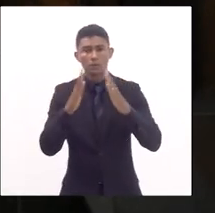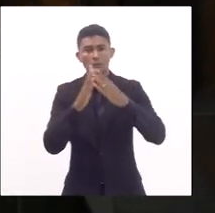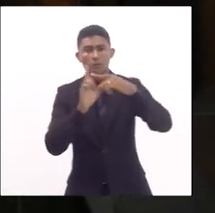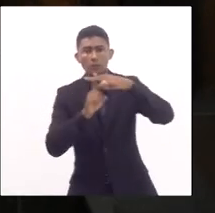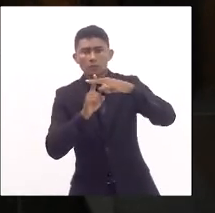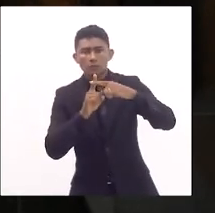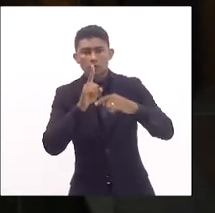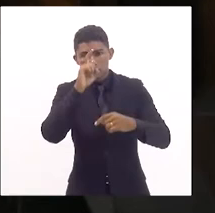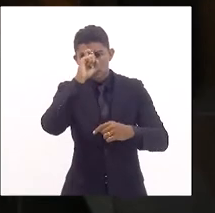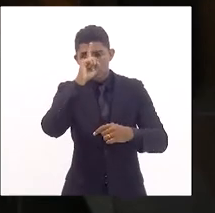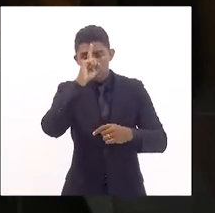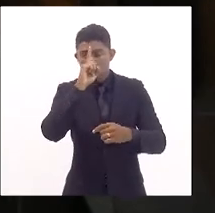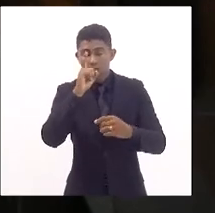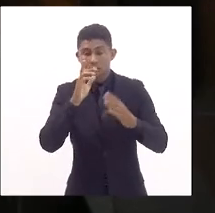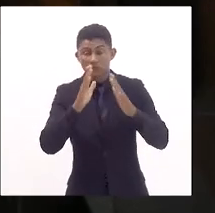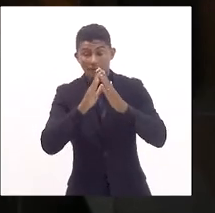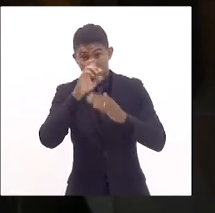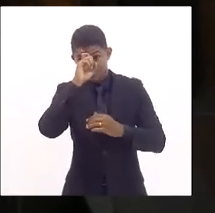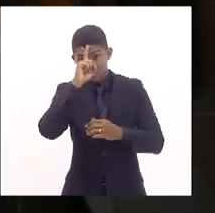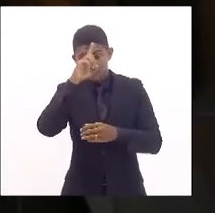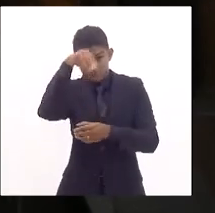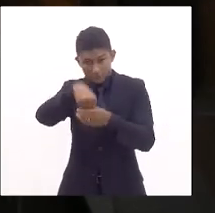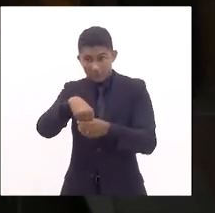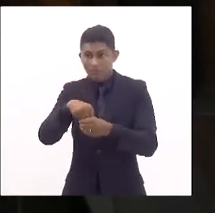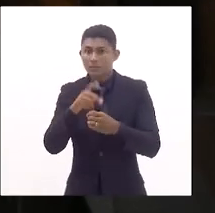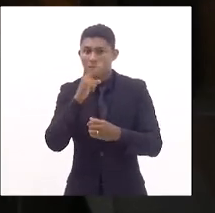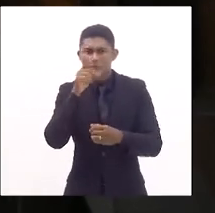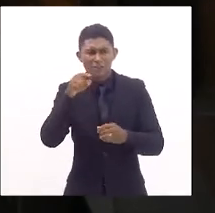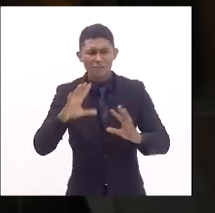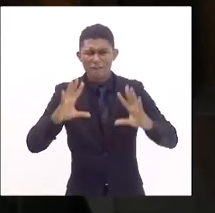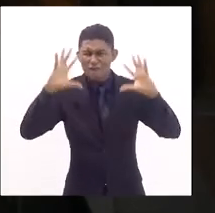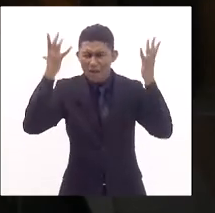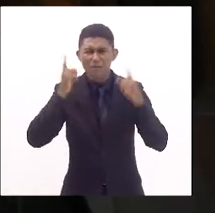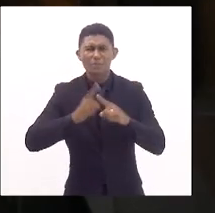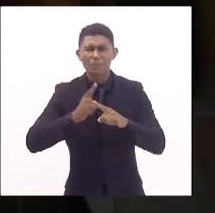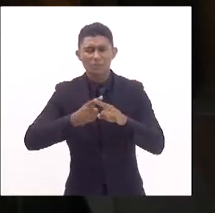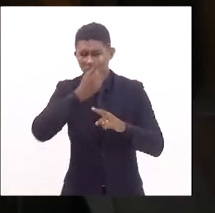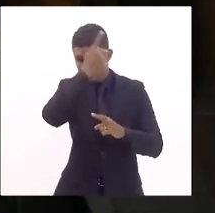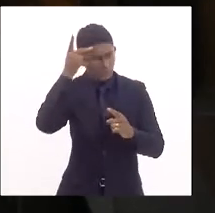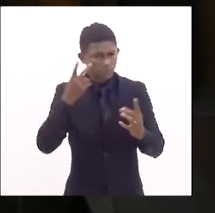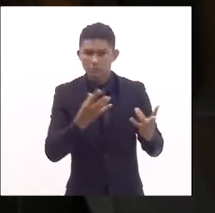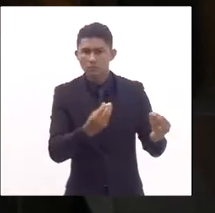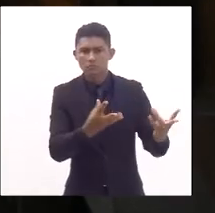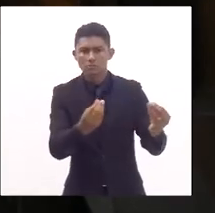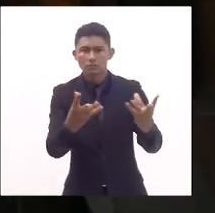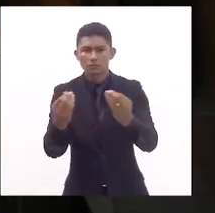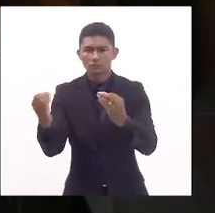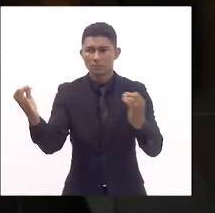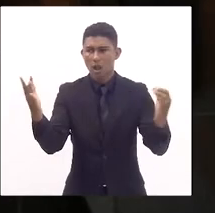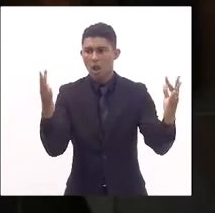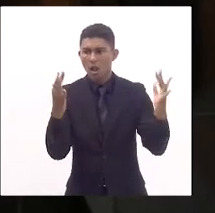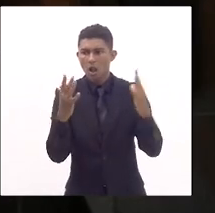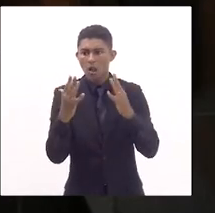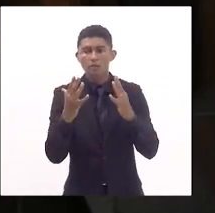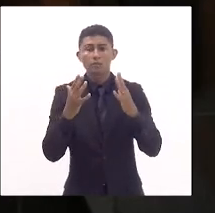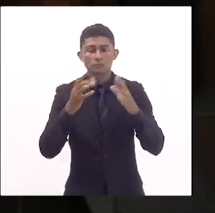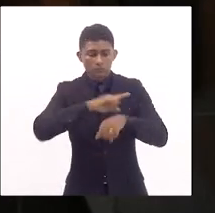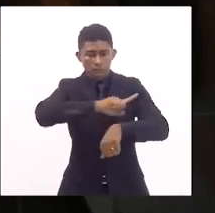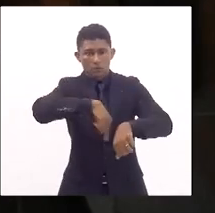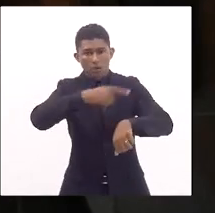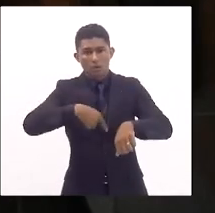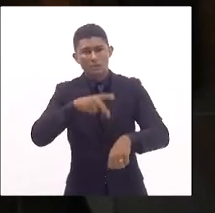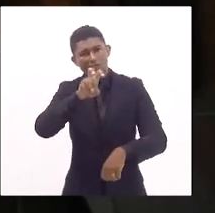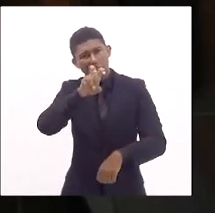a qual Parecia um salão de festa pela quantidade de pessoas que eles estavam a 56 horas esperando um